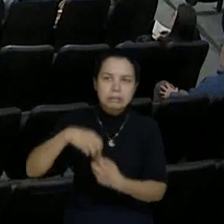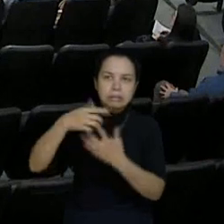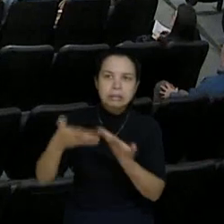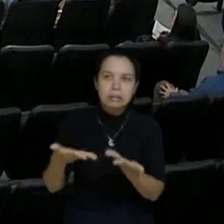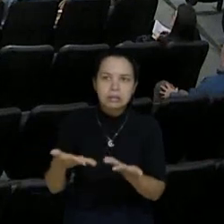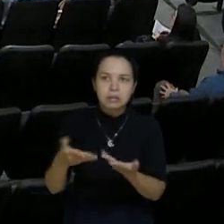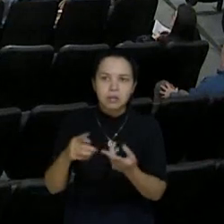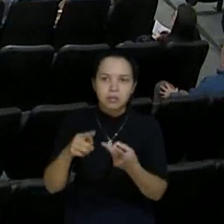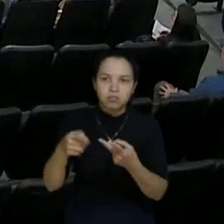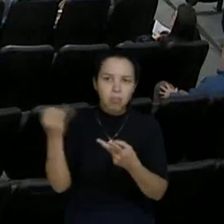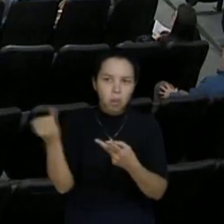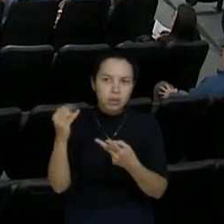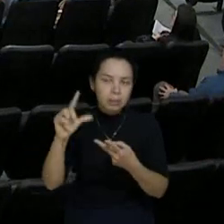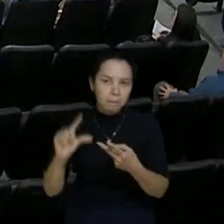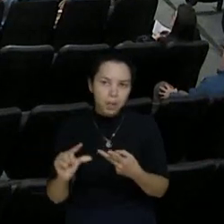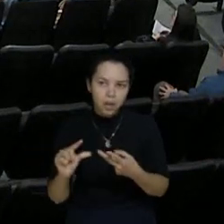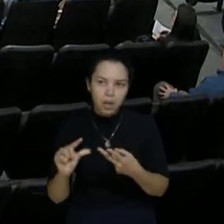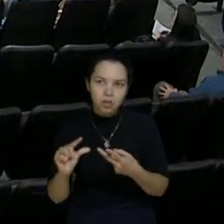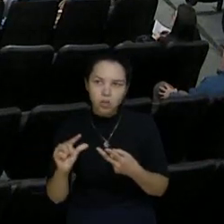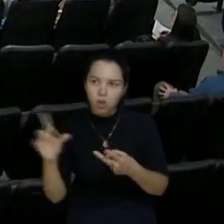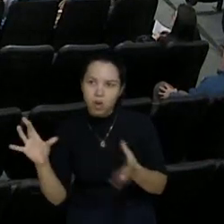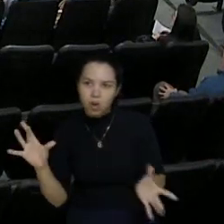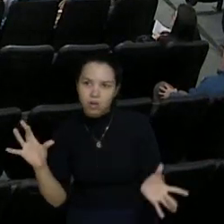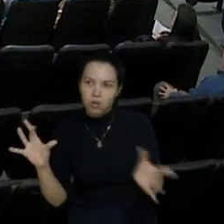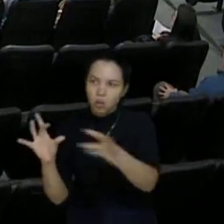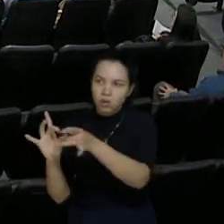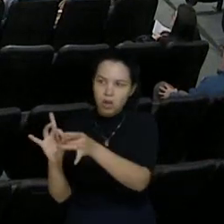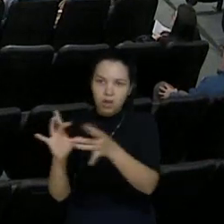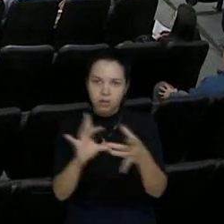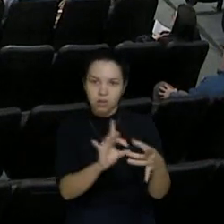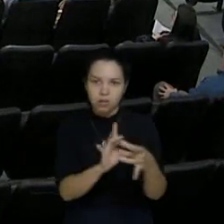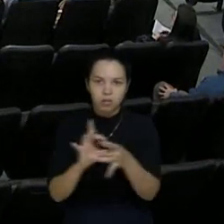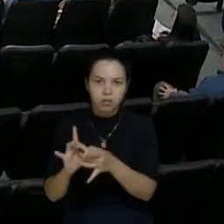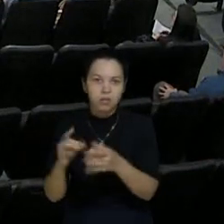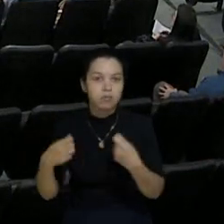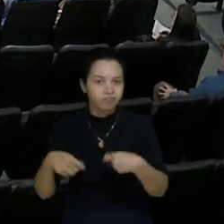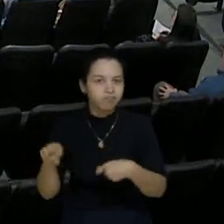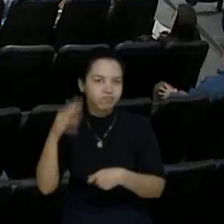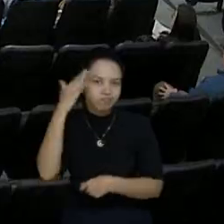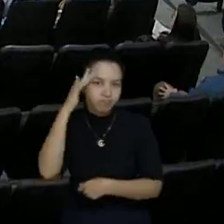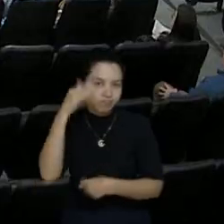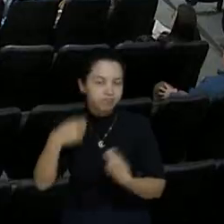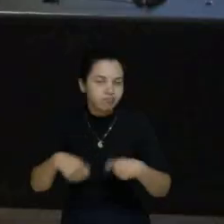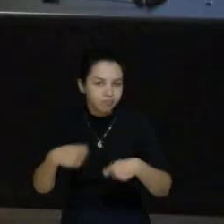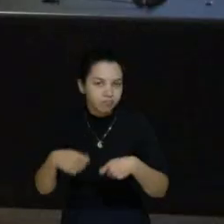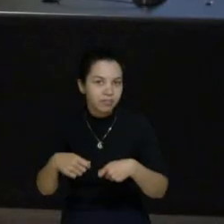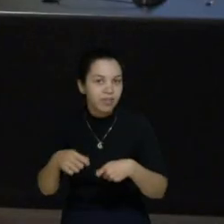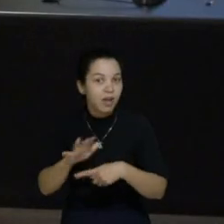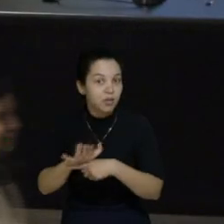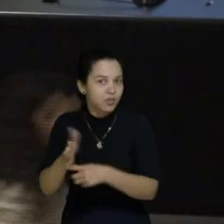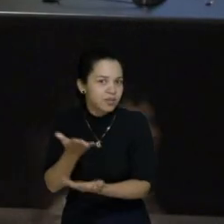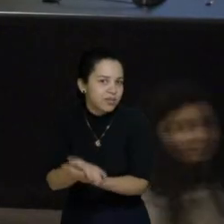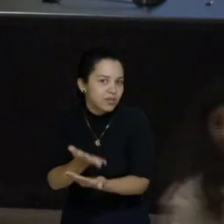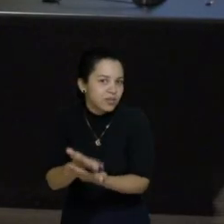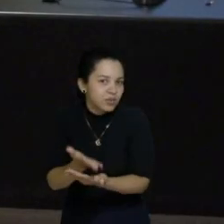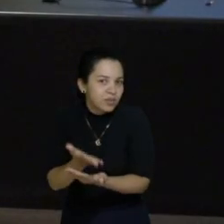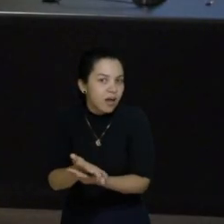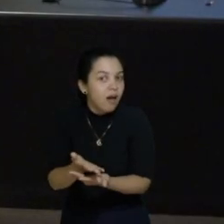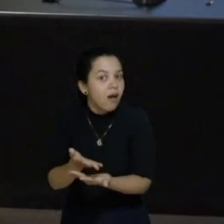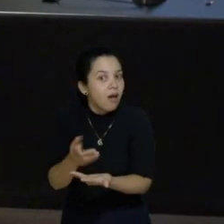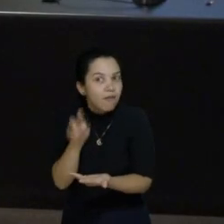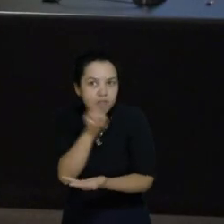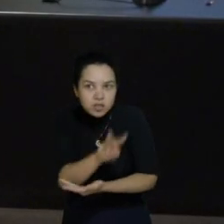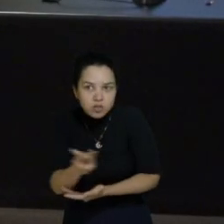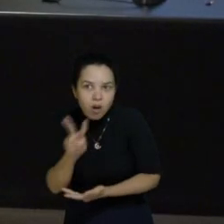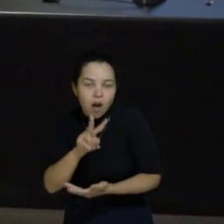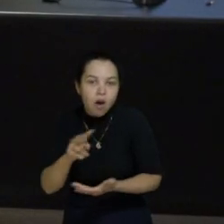importante e o que se conecta com o qu é uma super maneira de estudar e de uma forma muito visual porque você pode pôr